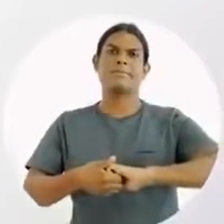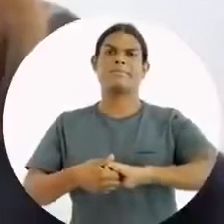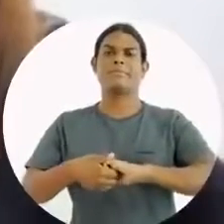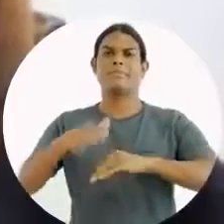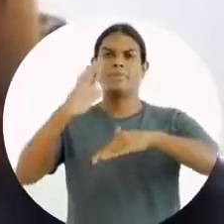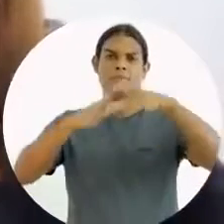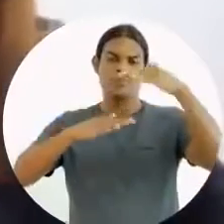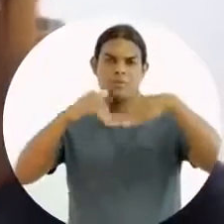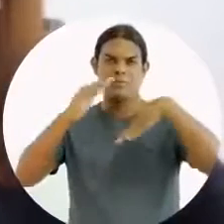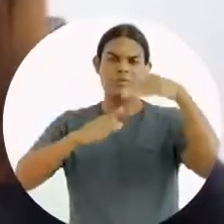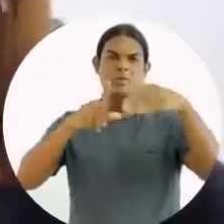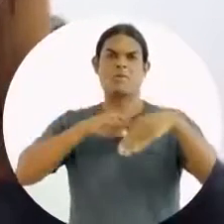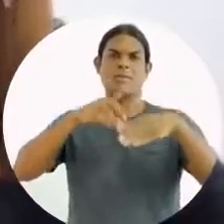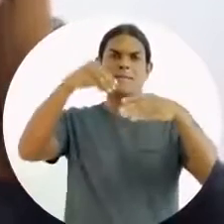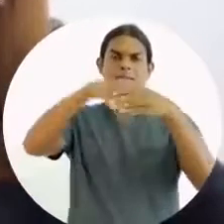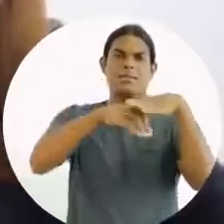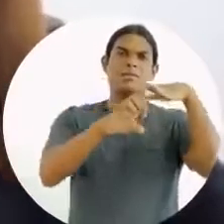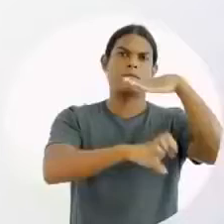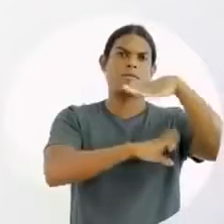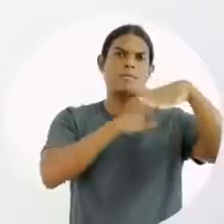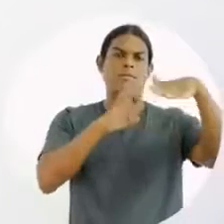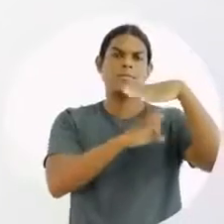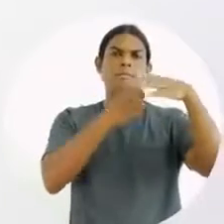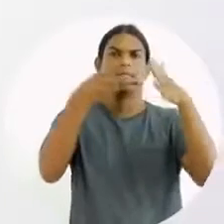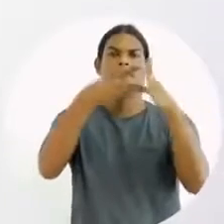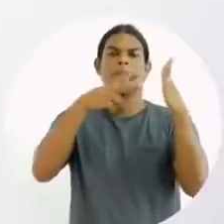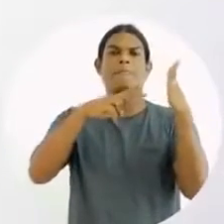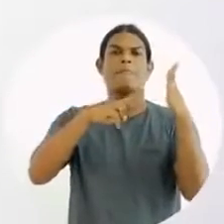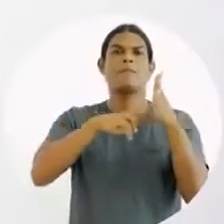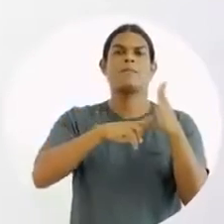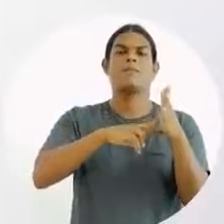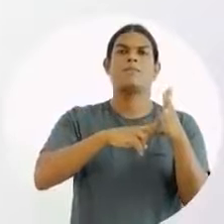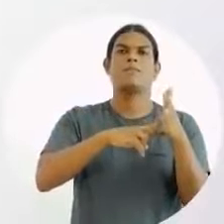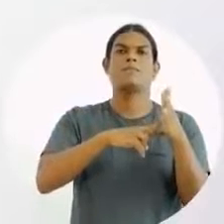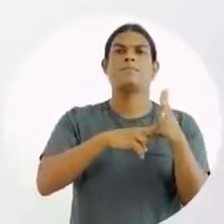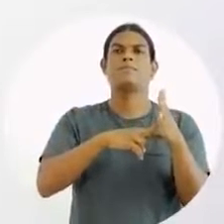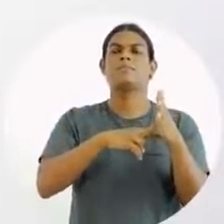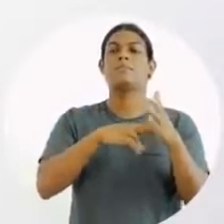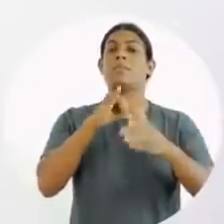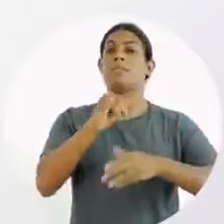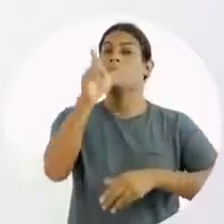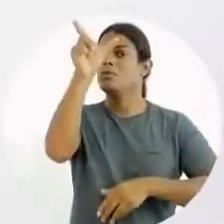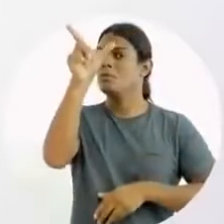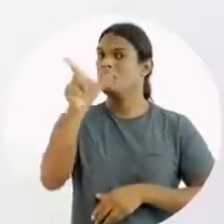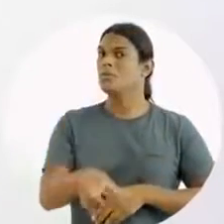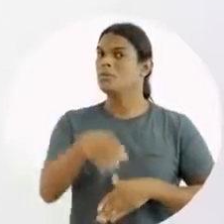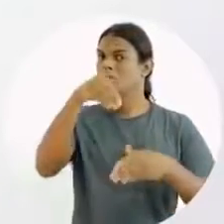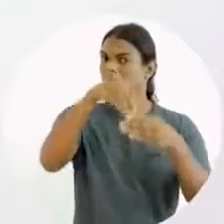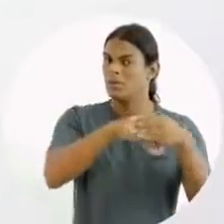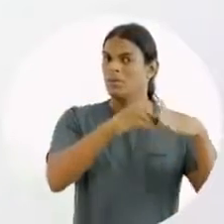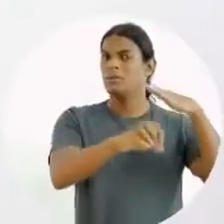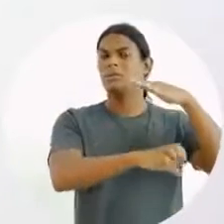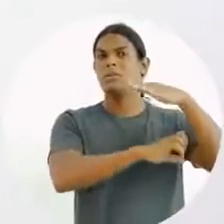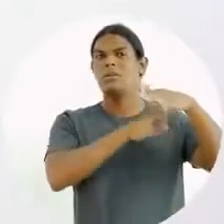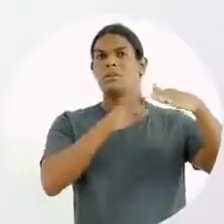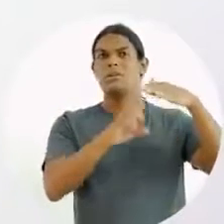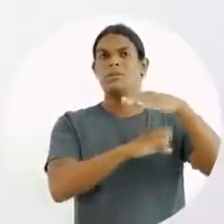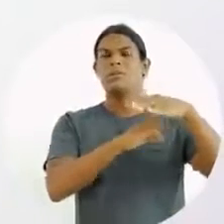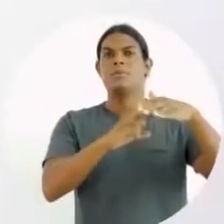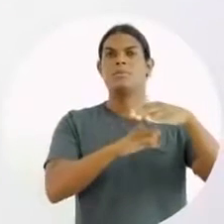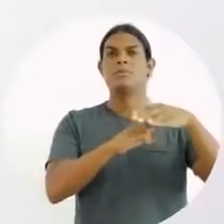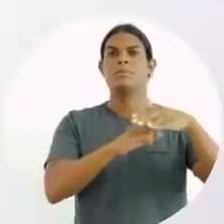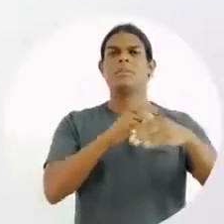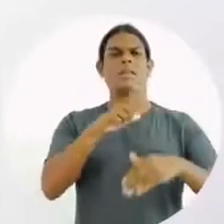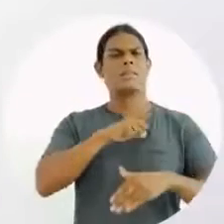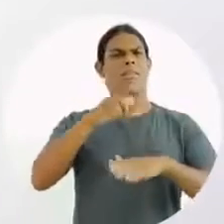alguma atividade desenvolvida na organização. Significa dizer que se uma pessoa dentro da organização